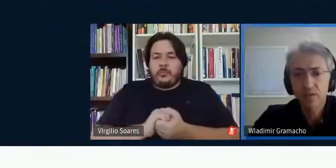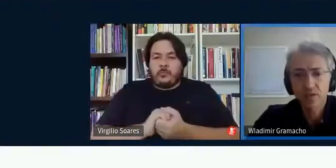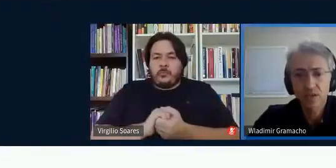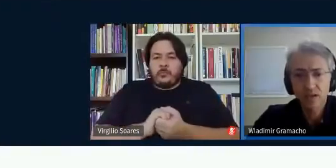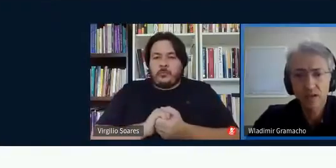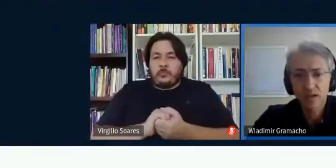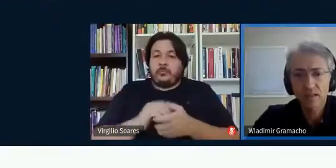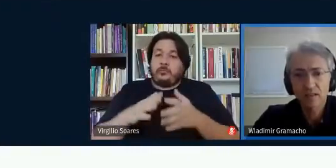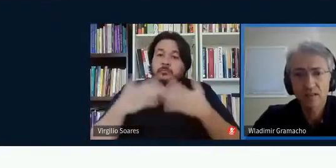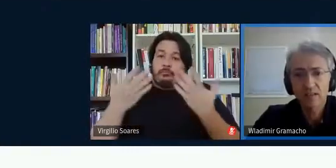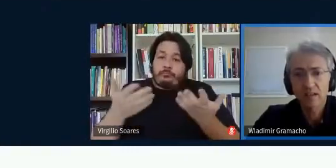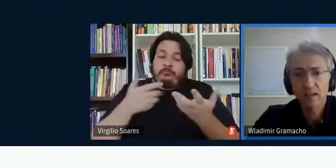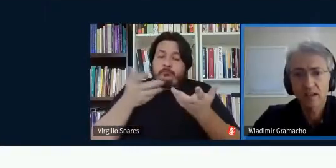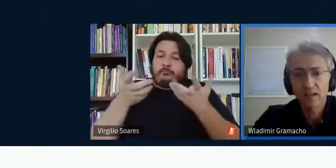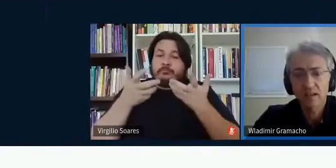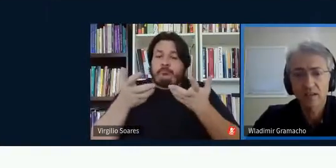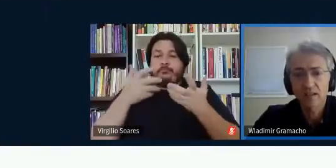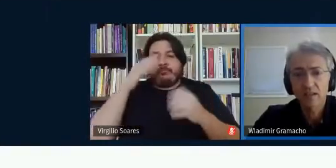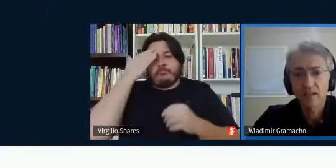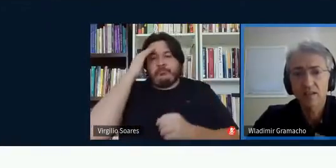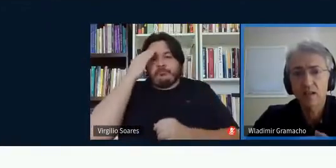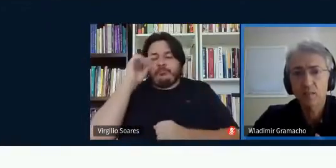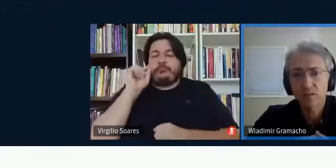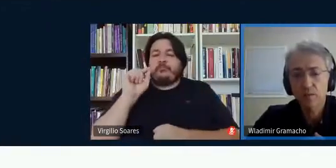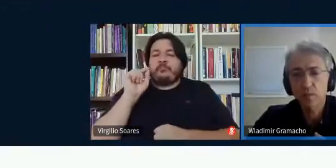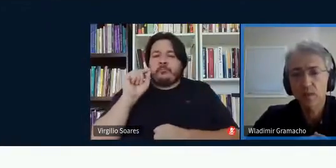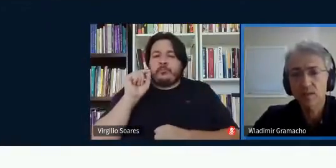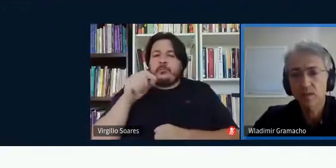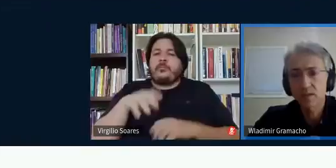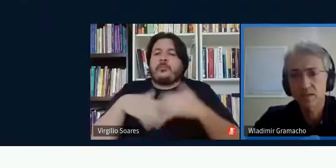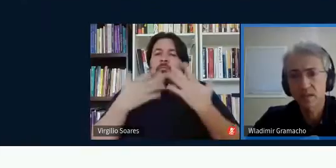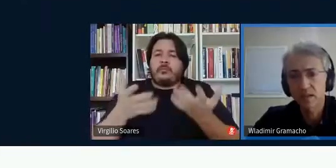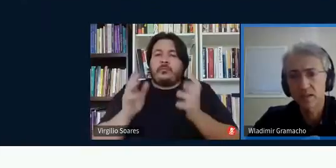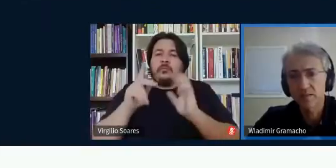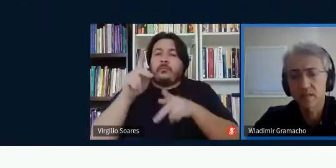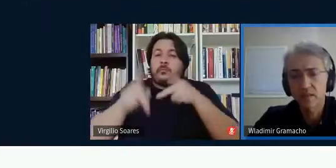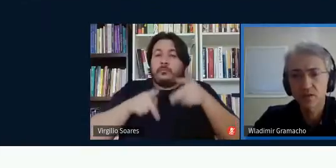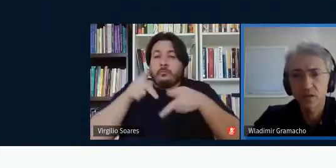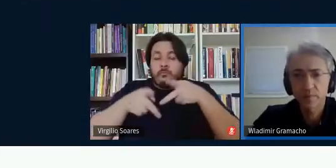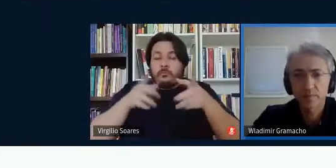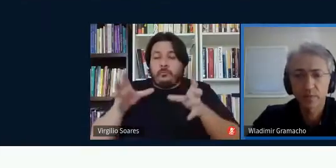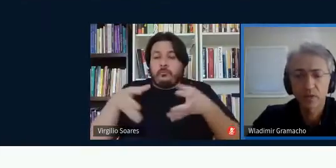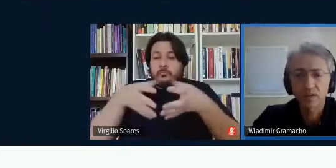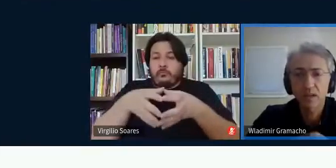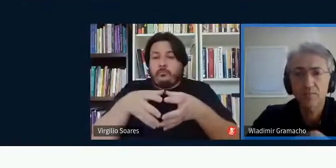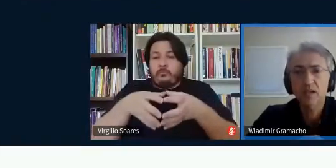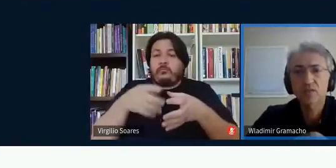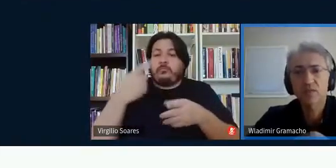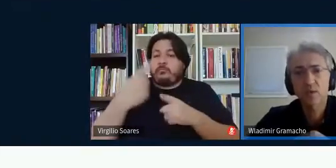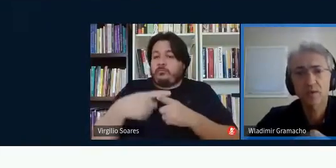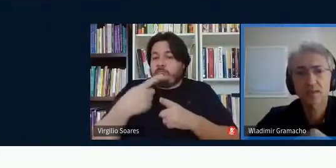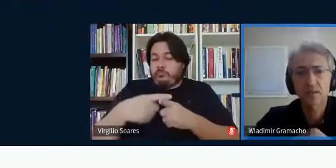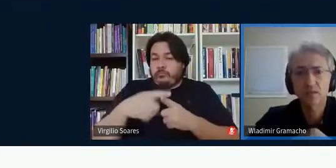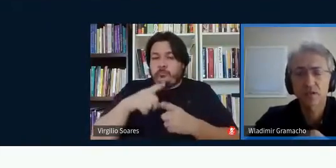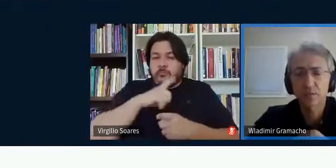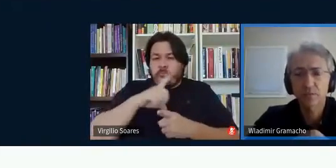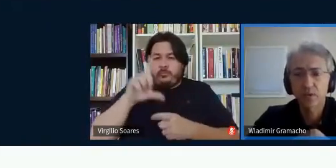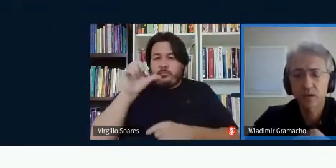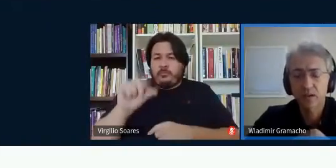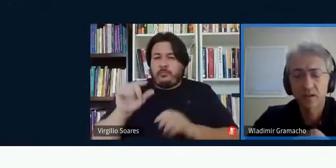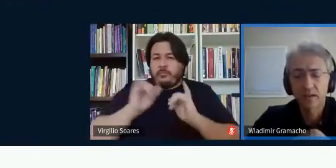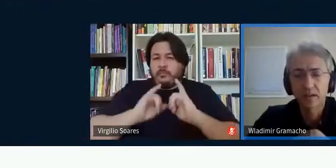Então, o que a gente quer entender é que segmentos da população brasileira, seja porque tem menos informação,